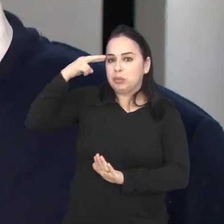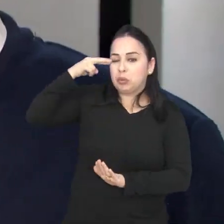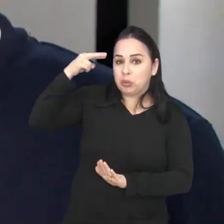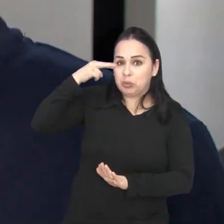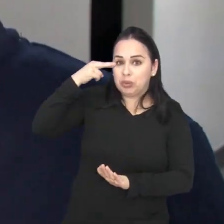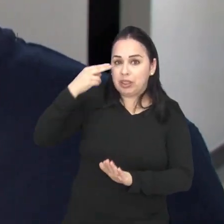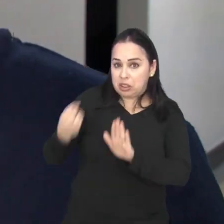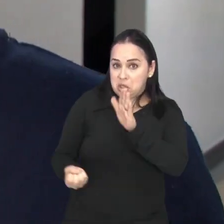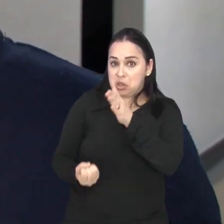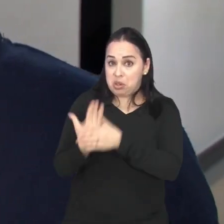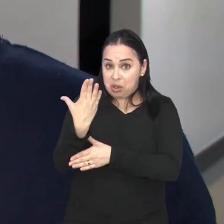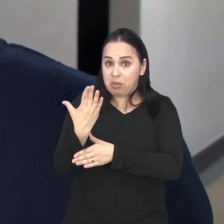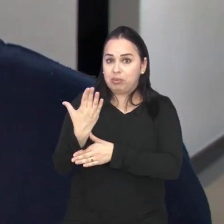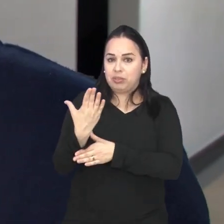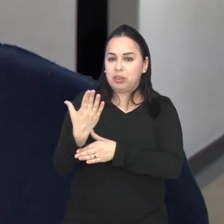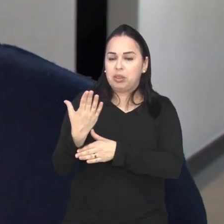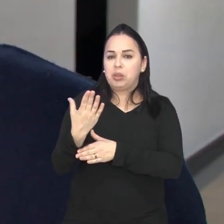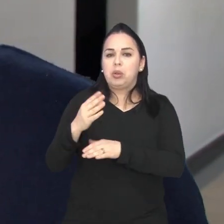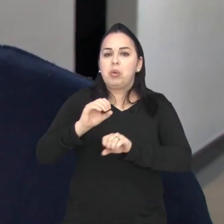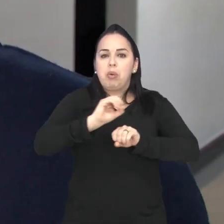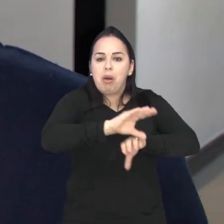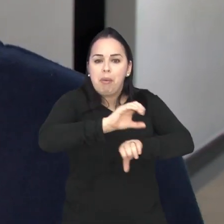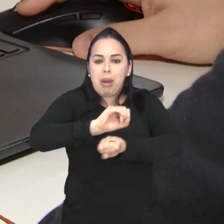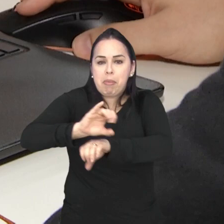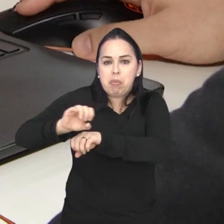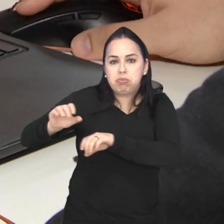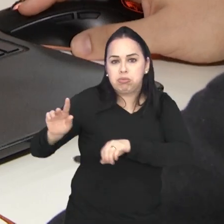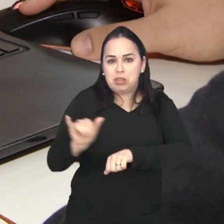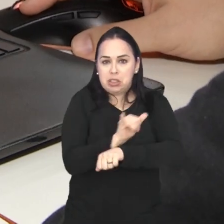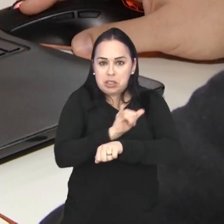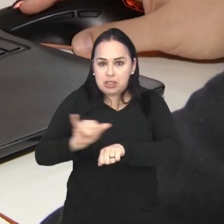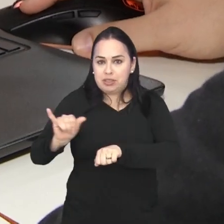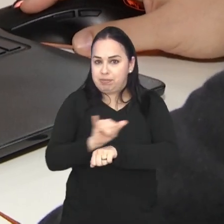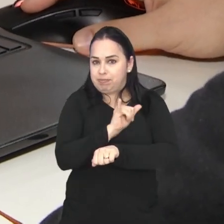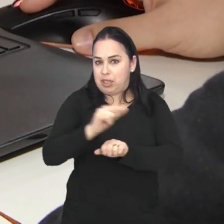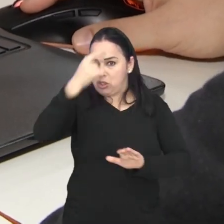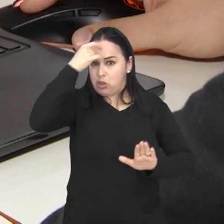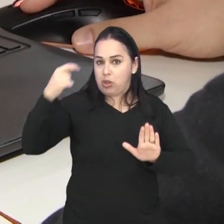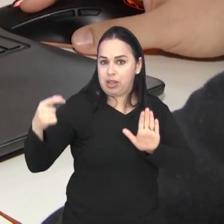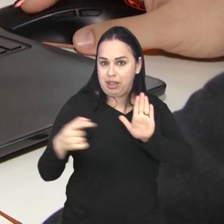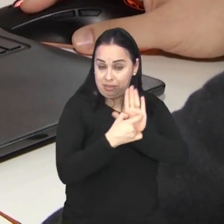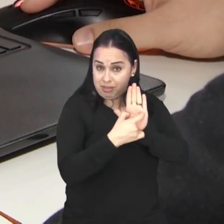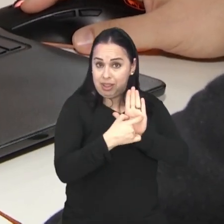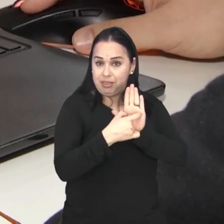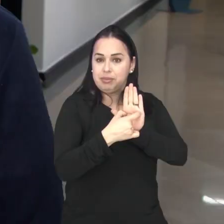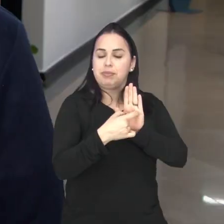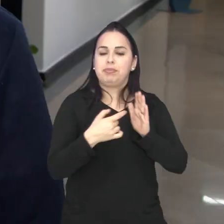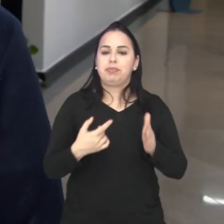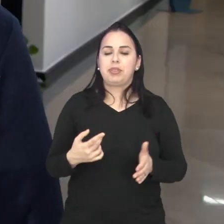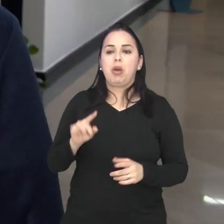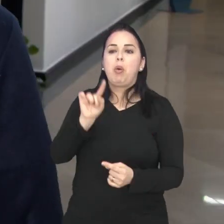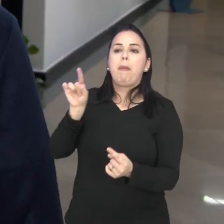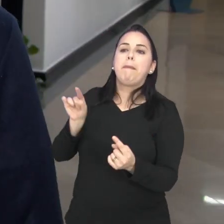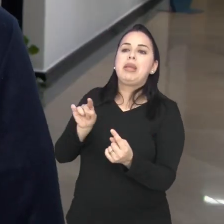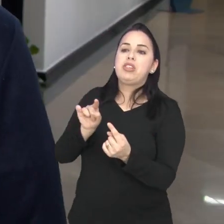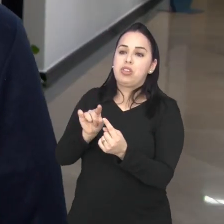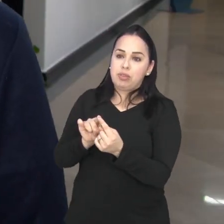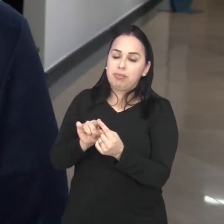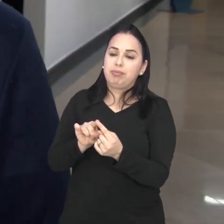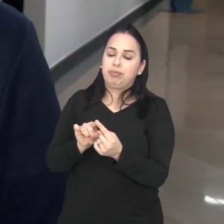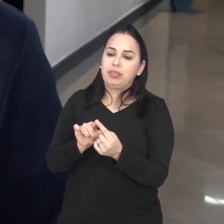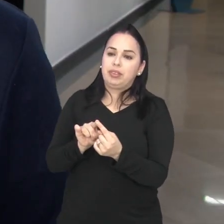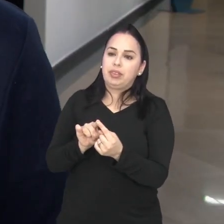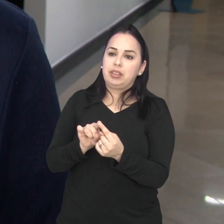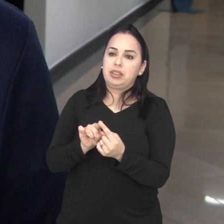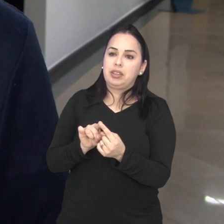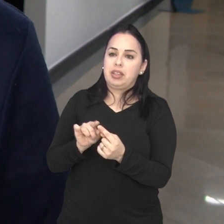Rogério Dacazem que institui o Programa de Ensino de Ferramentas de Inteligência Artificial na cidade. O objetivo do programa